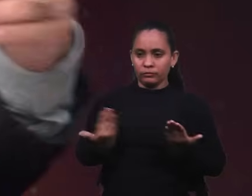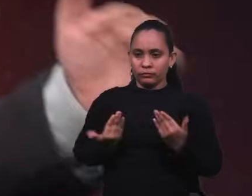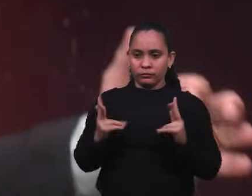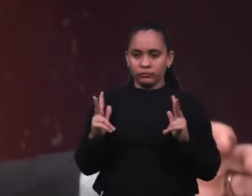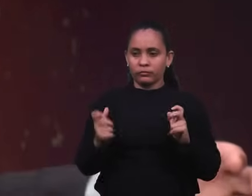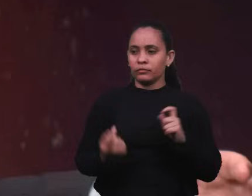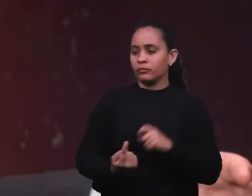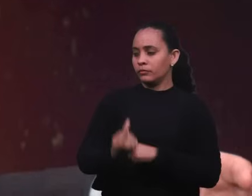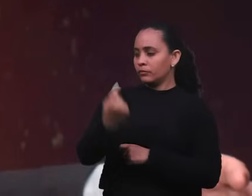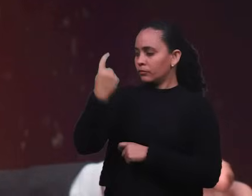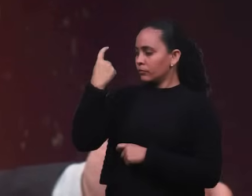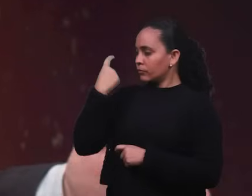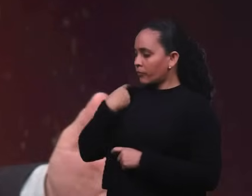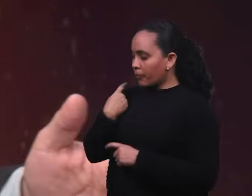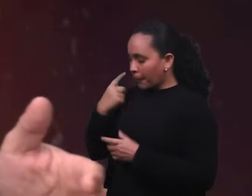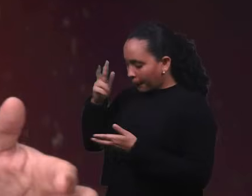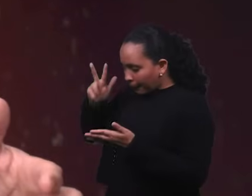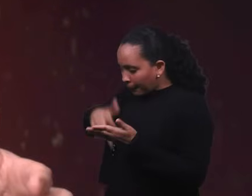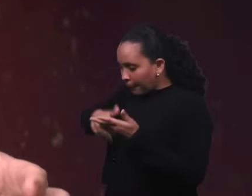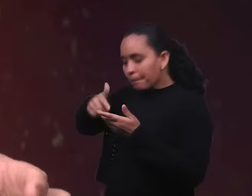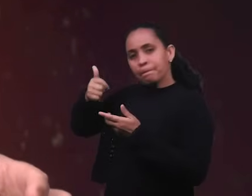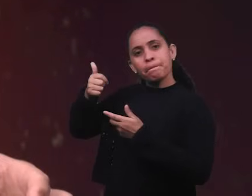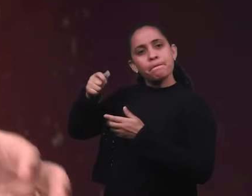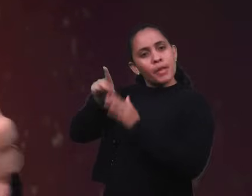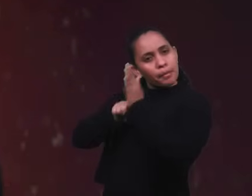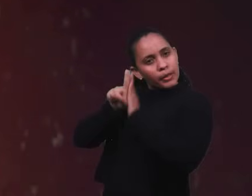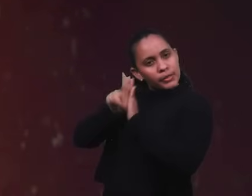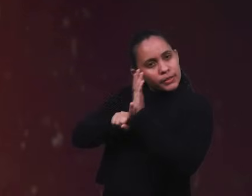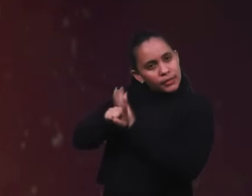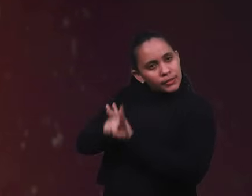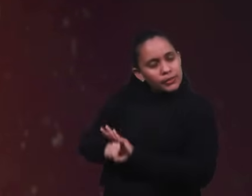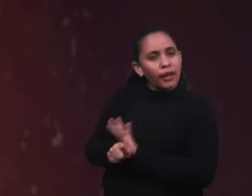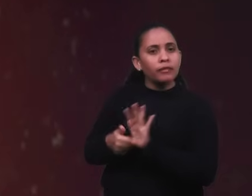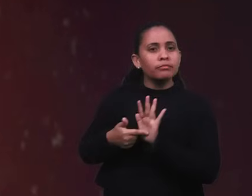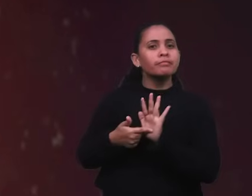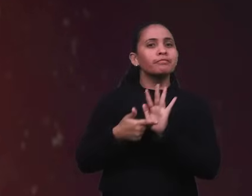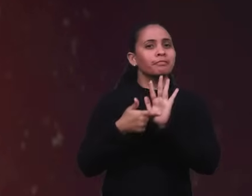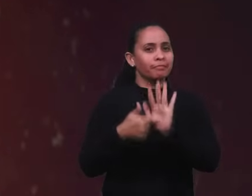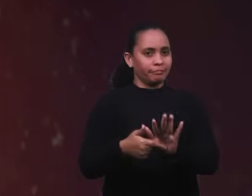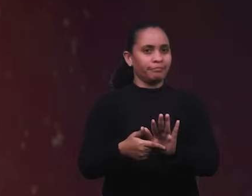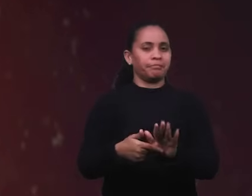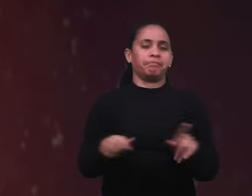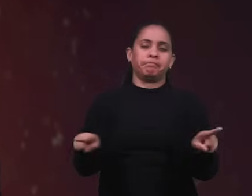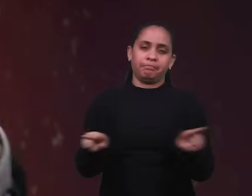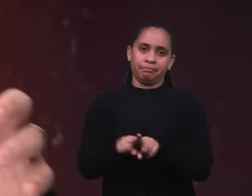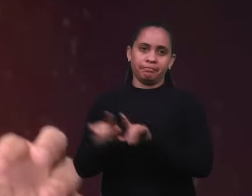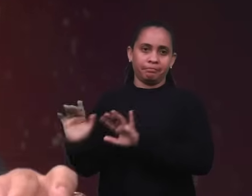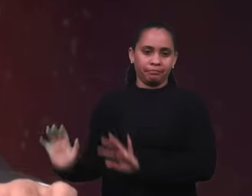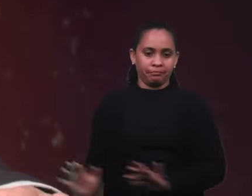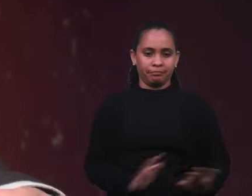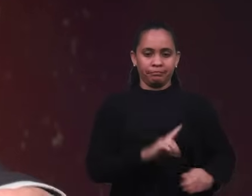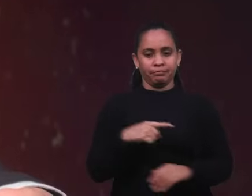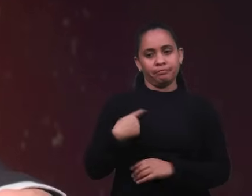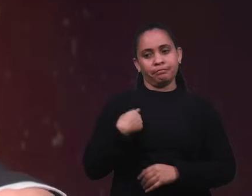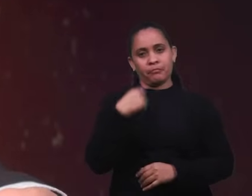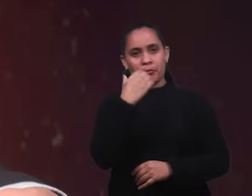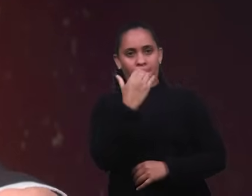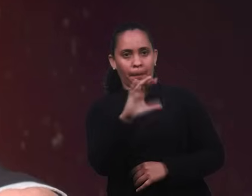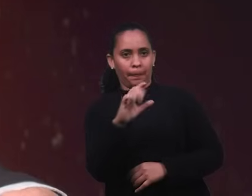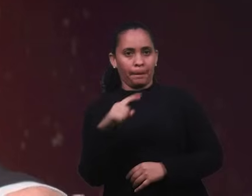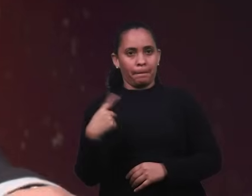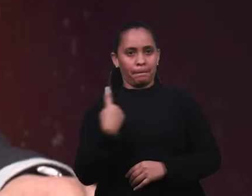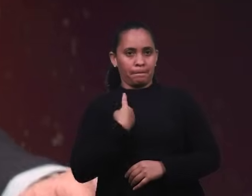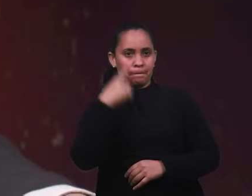ele vai voltar lá atrás para olhar aquilo que foi feito e aí vai projetar alguma coisa. Então, essa é a nossa ciência, nós temos